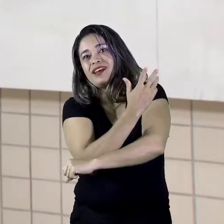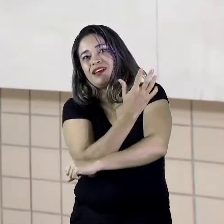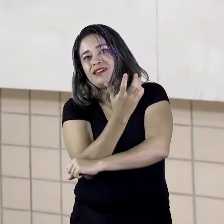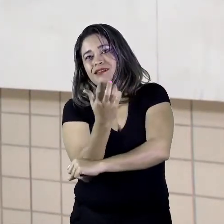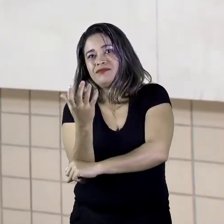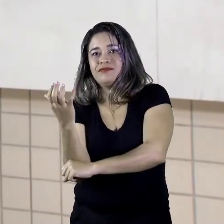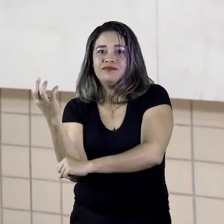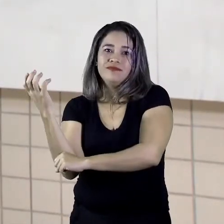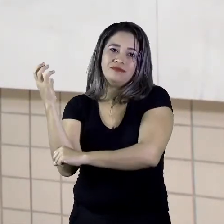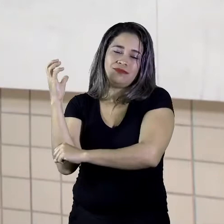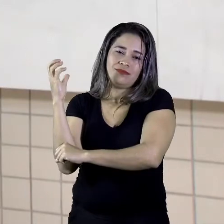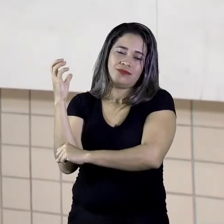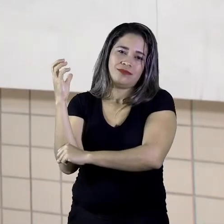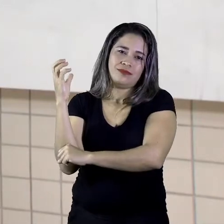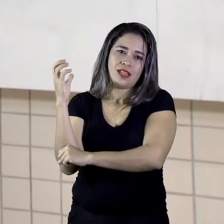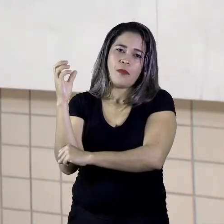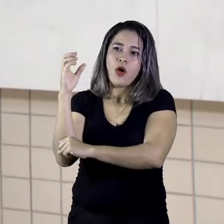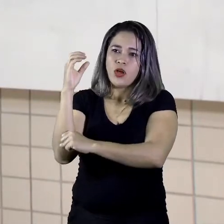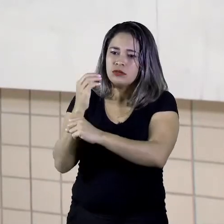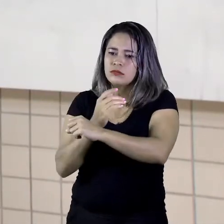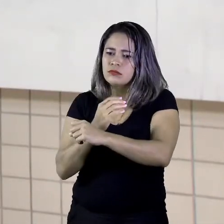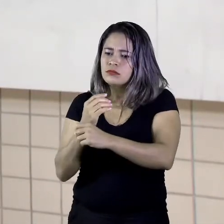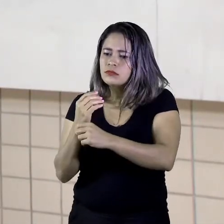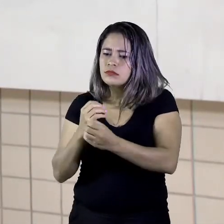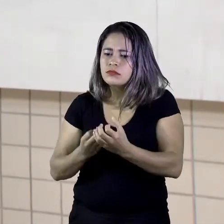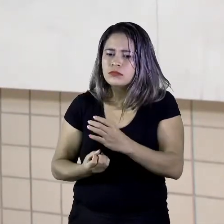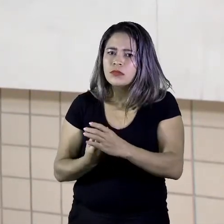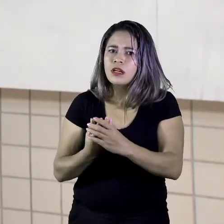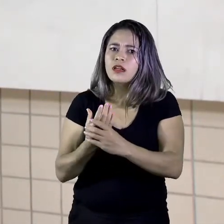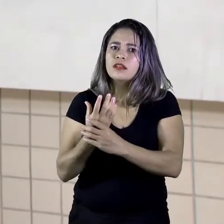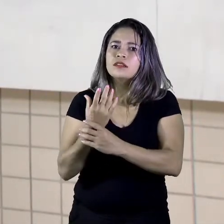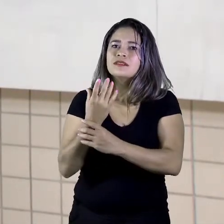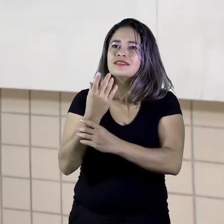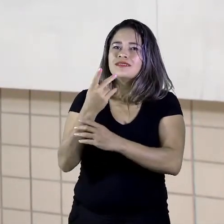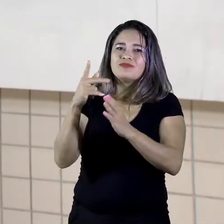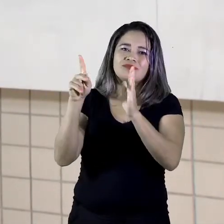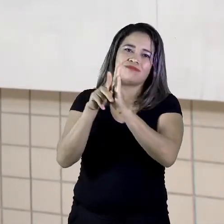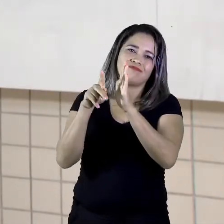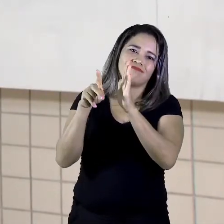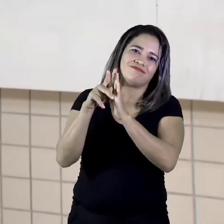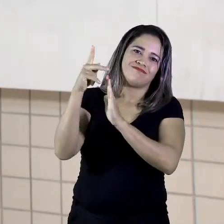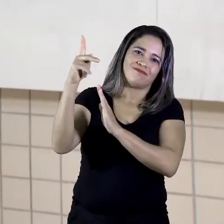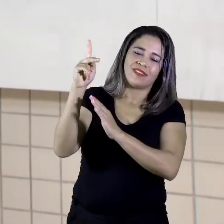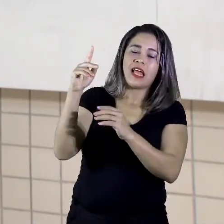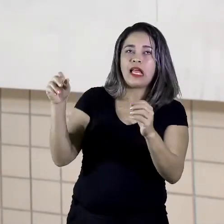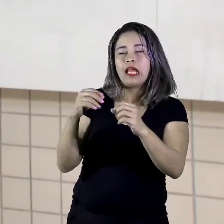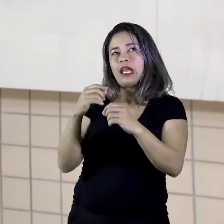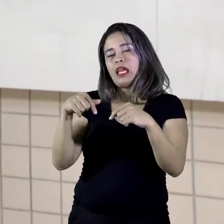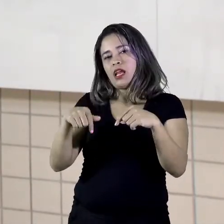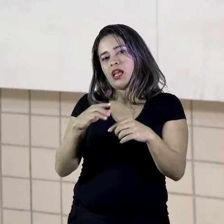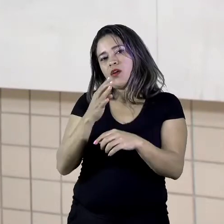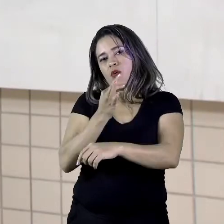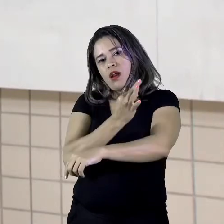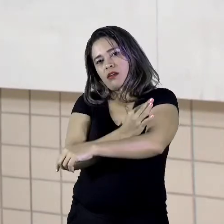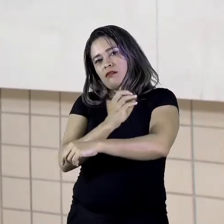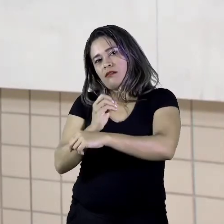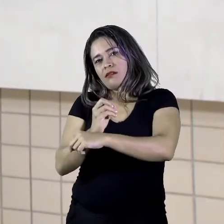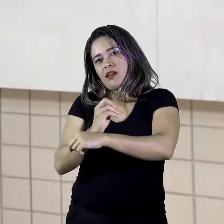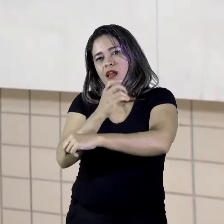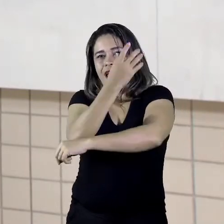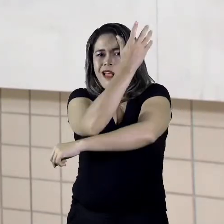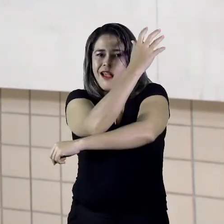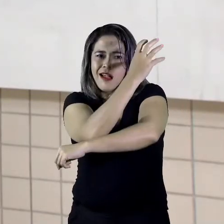e crescerem lá árvores que não são nativas como aqui do Tocantins, né? Árvores de cerrado, mais baixas, enfim, né? Isso